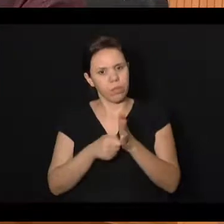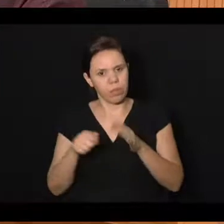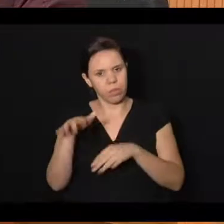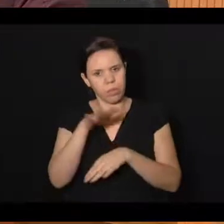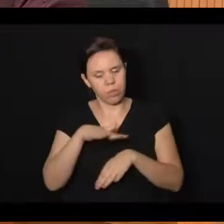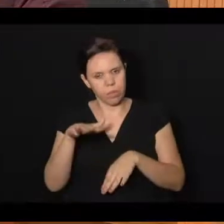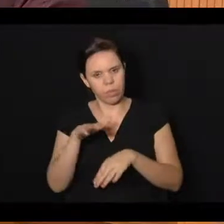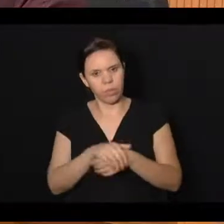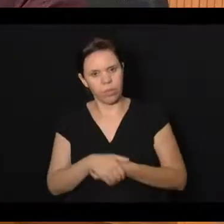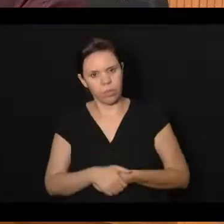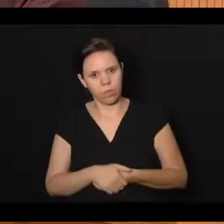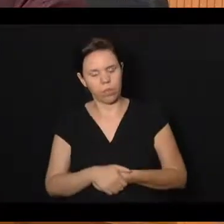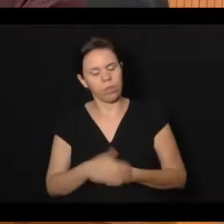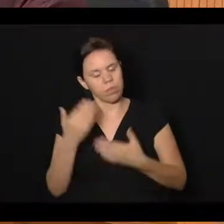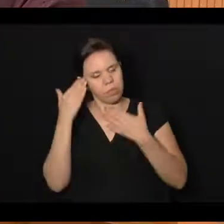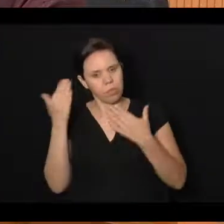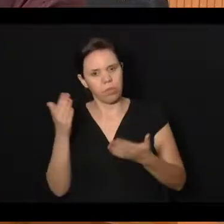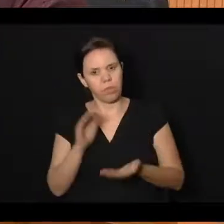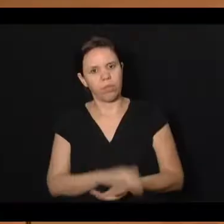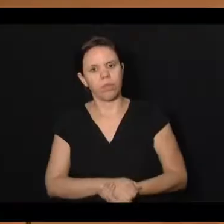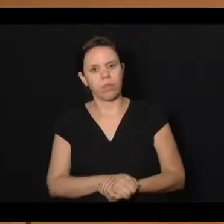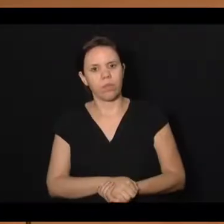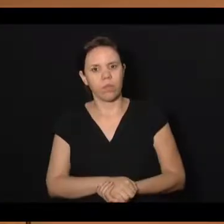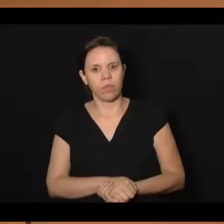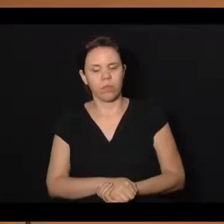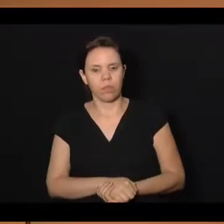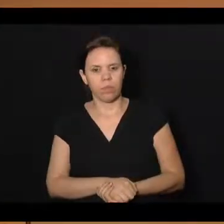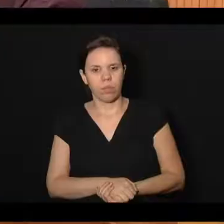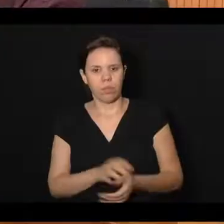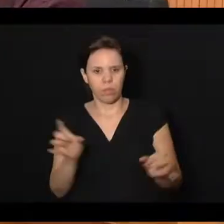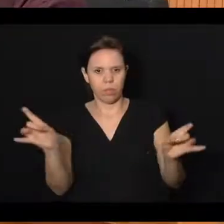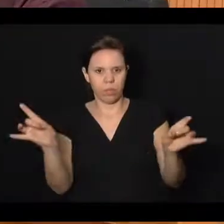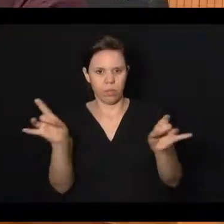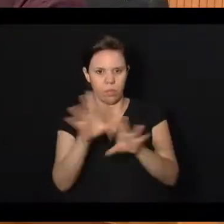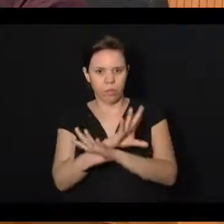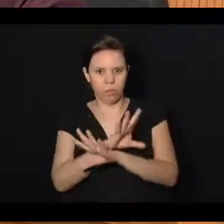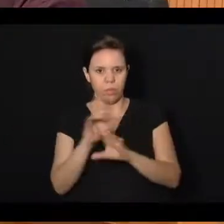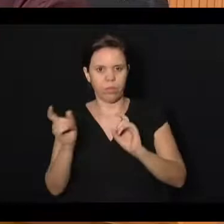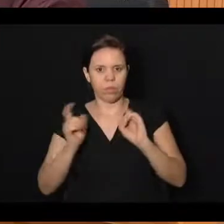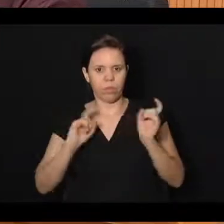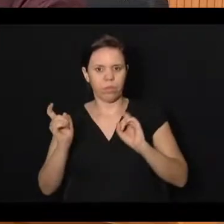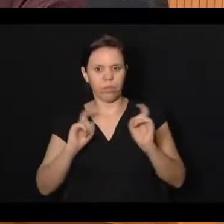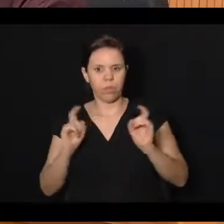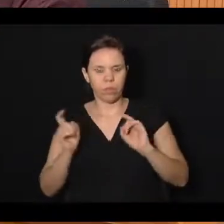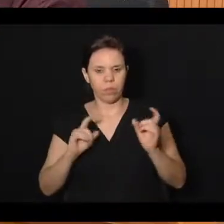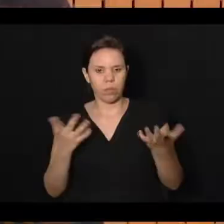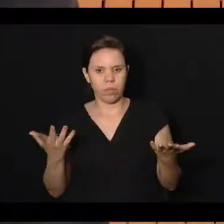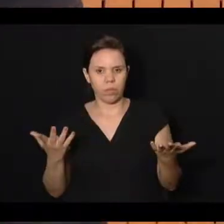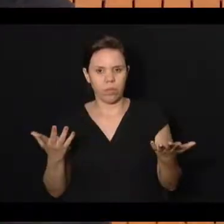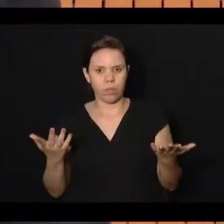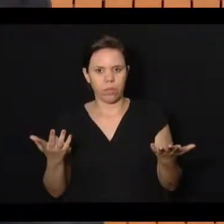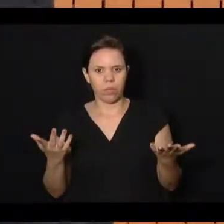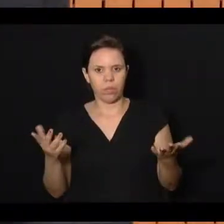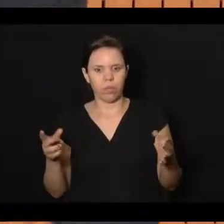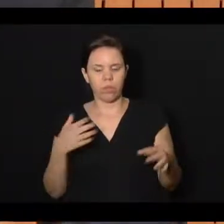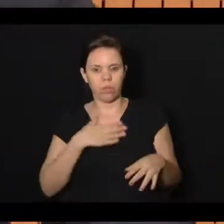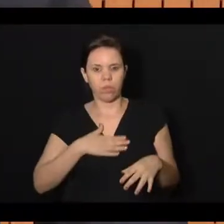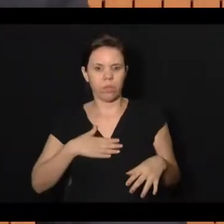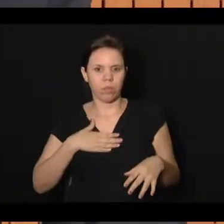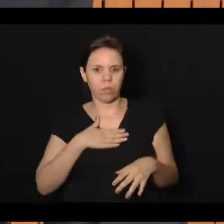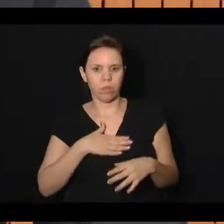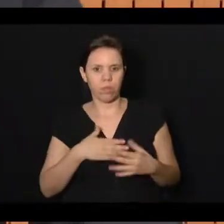realmente muito obrigado tá bom eu vou encerrar então essa audiência pública vou dar por satisfeito